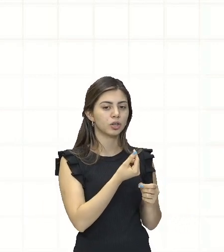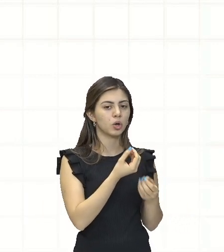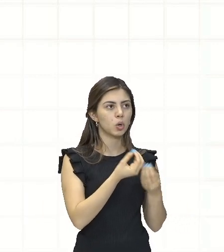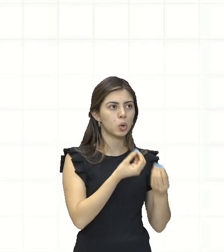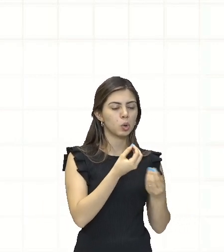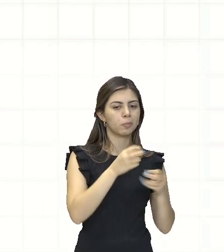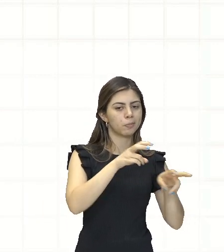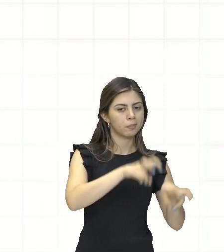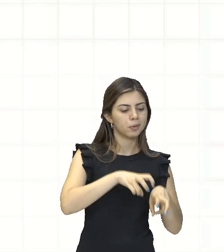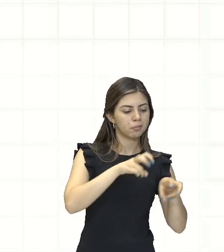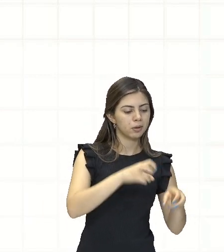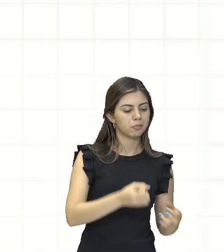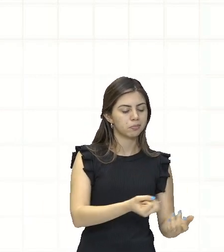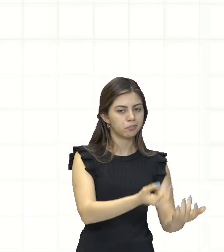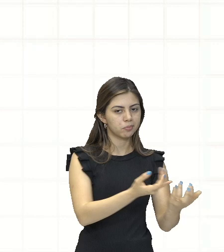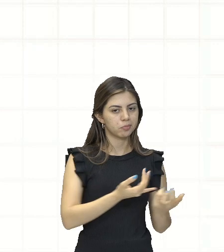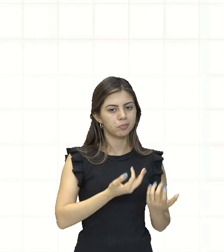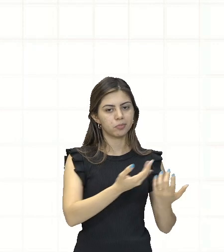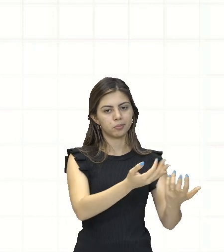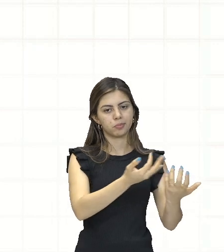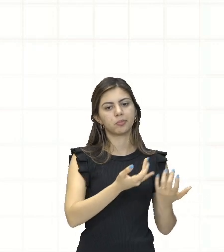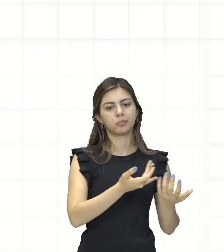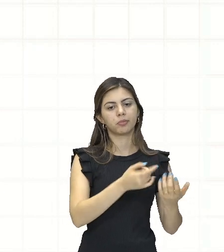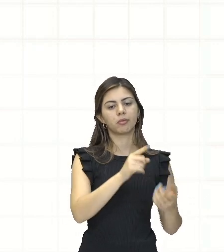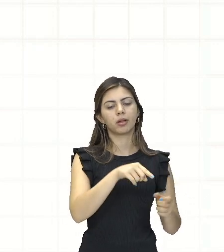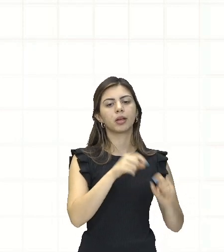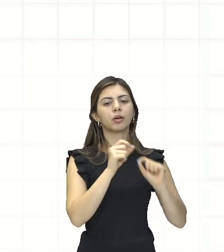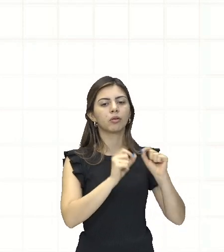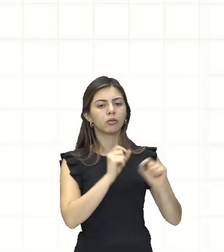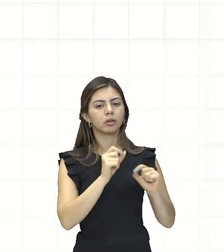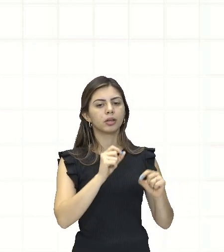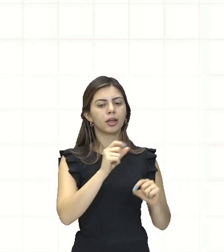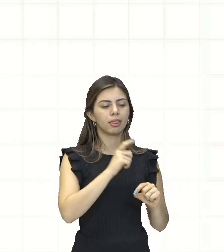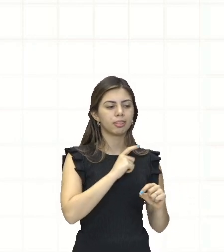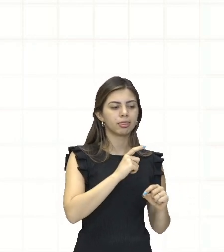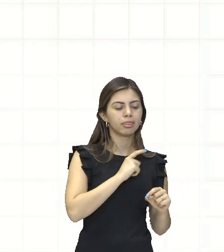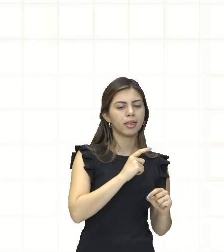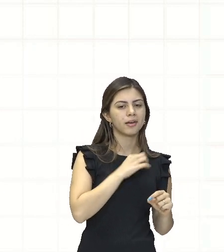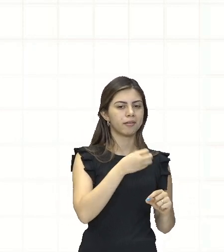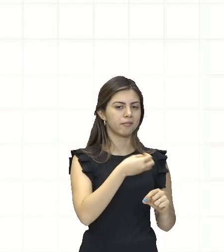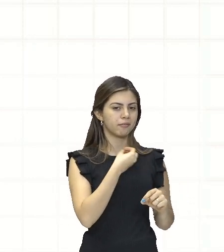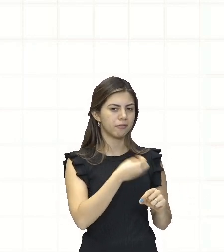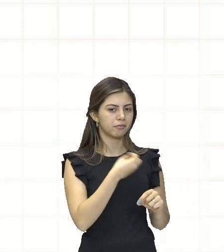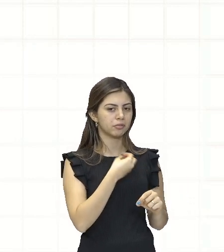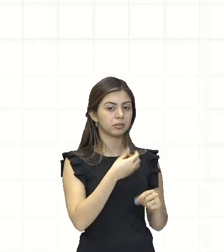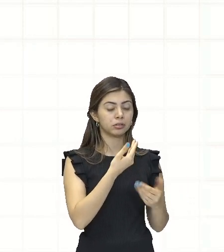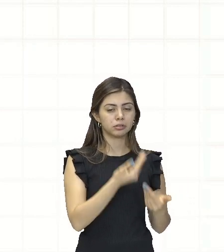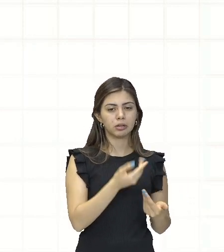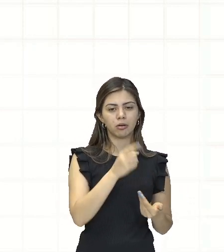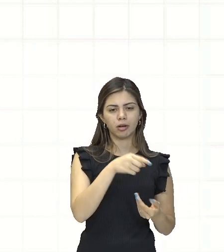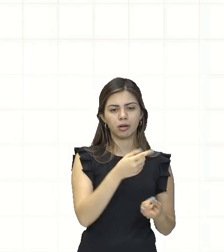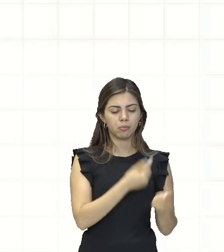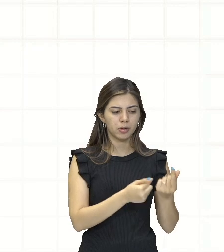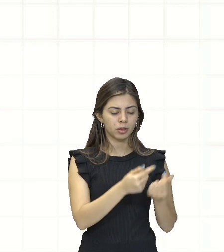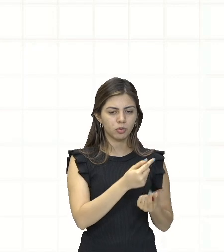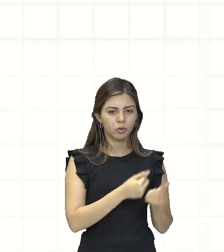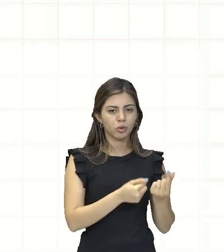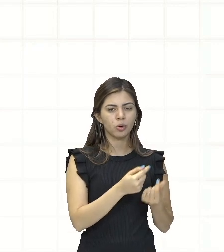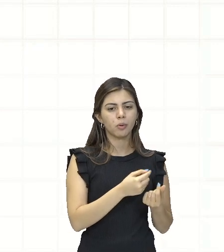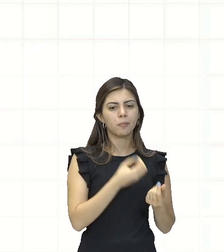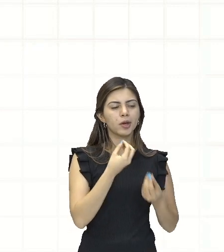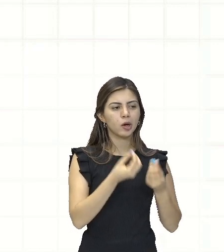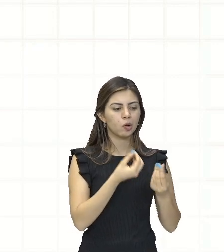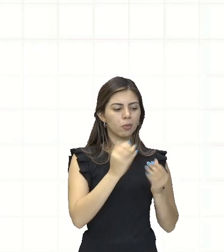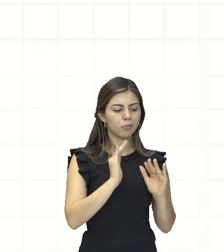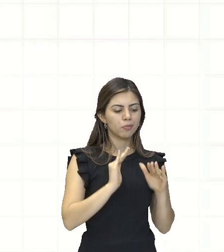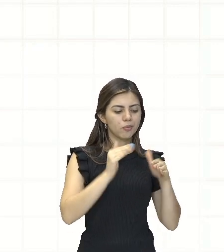a agricultura, uma economia de subsistência. Lembrem que economia de subsistência é aquela economia voltada